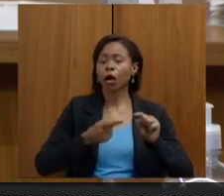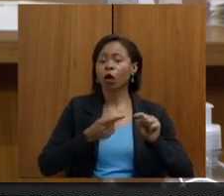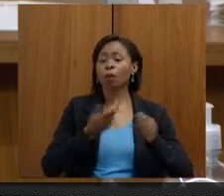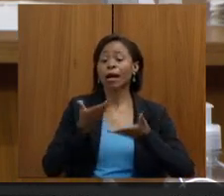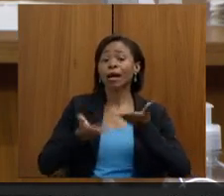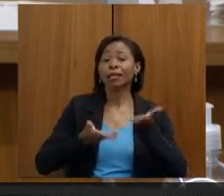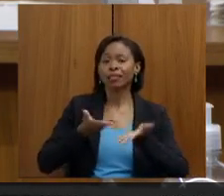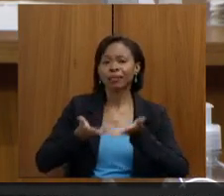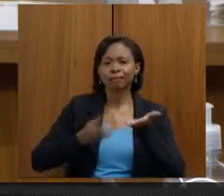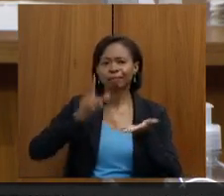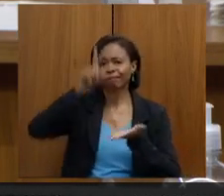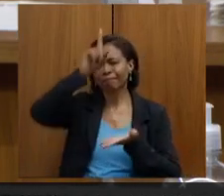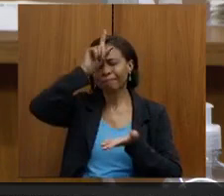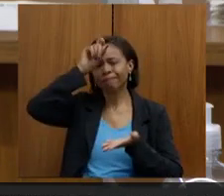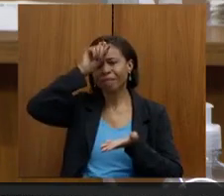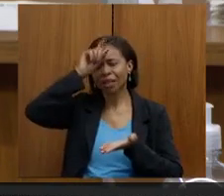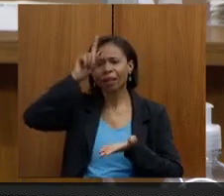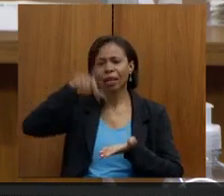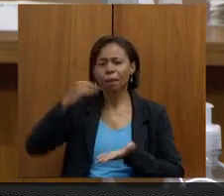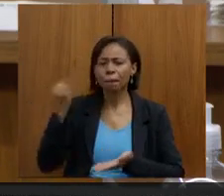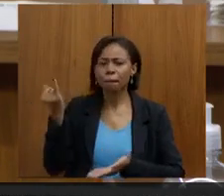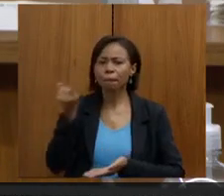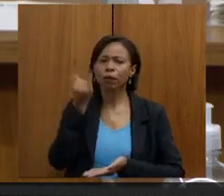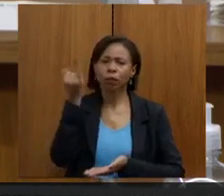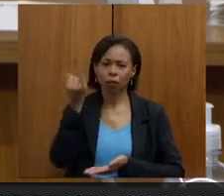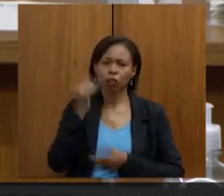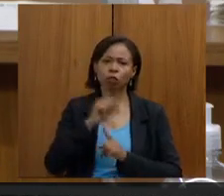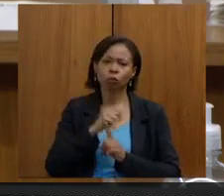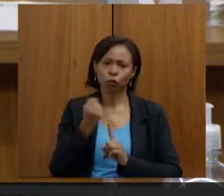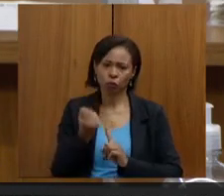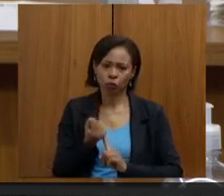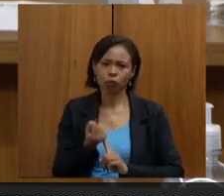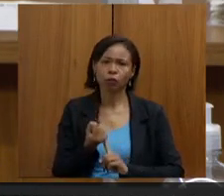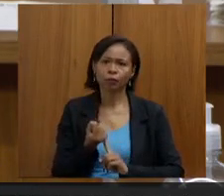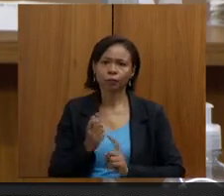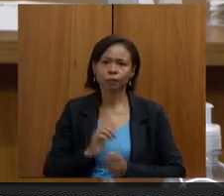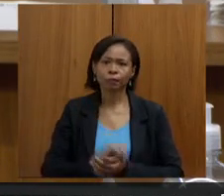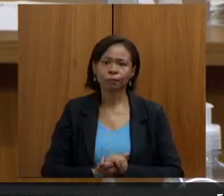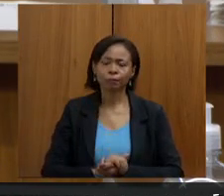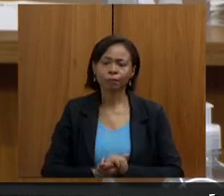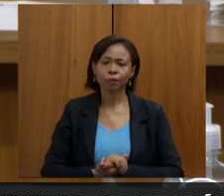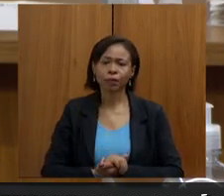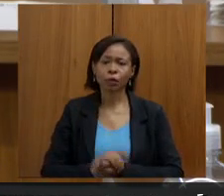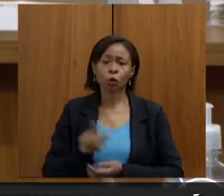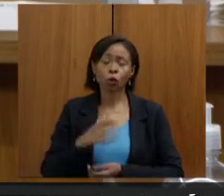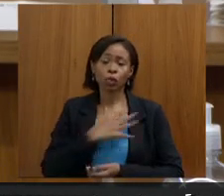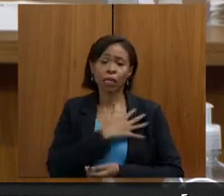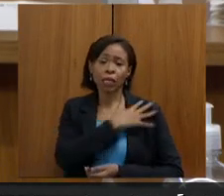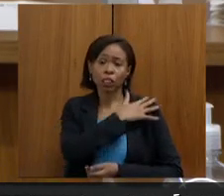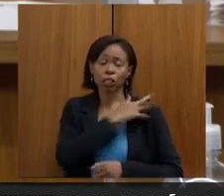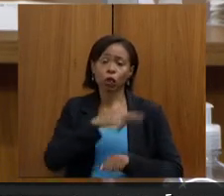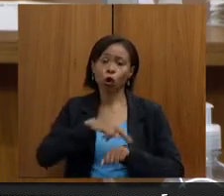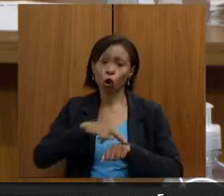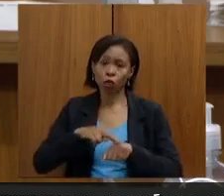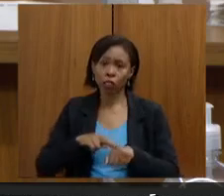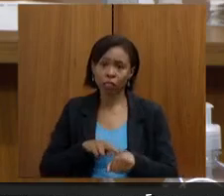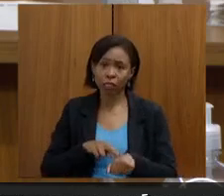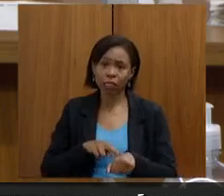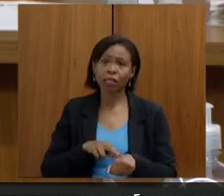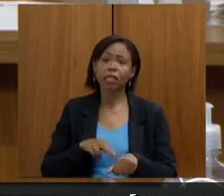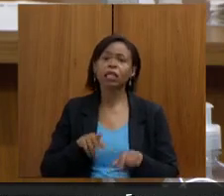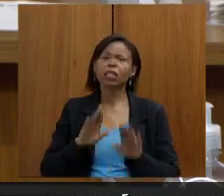que tem sido fundamental para a população inclusive o próprio Deputado sargento Rodrigues também